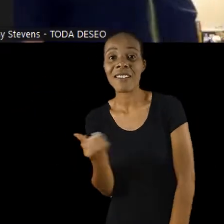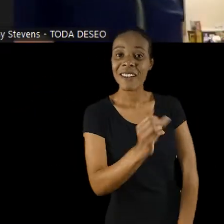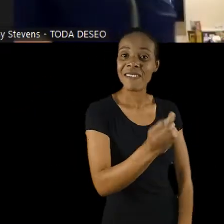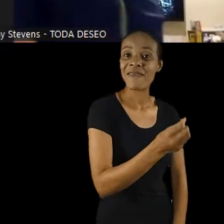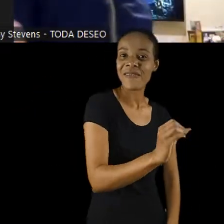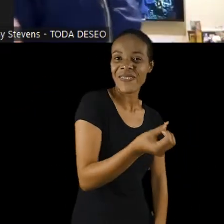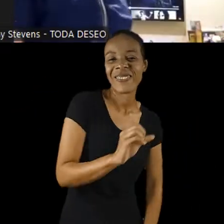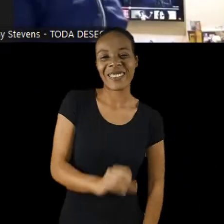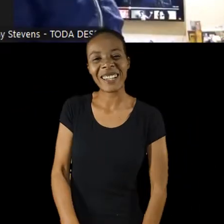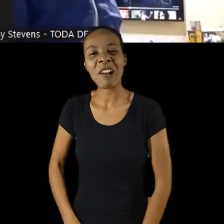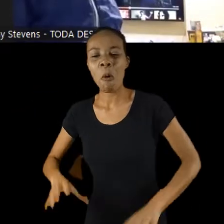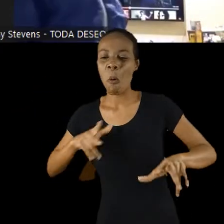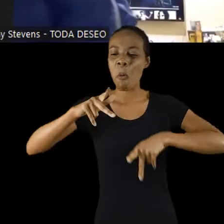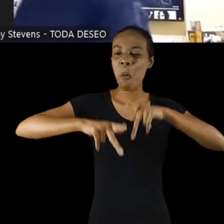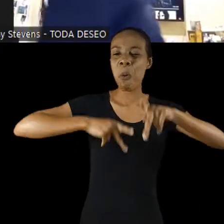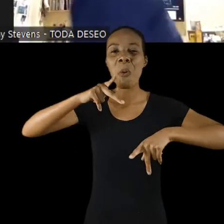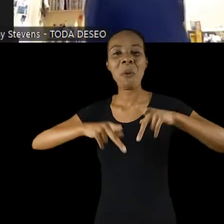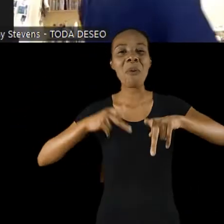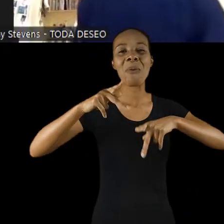Gangue de black, sapato e viado.